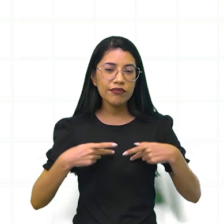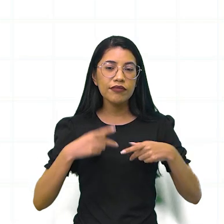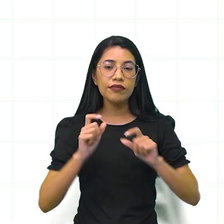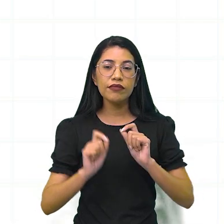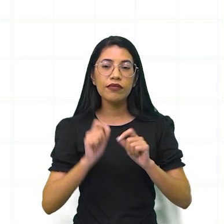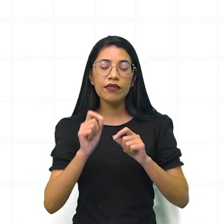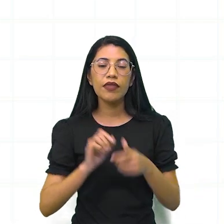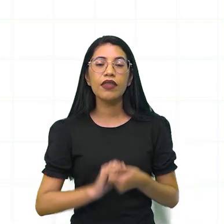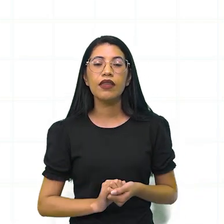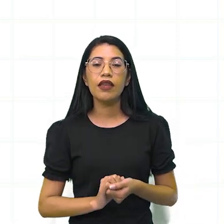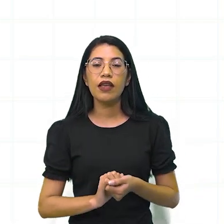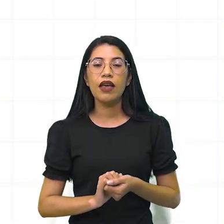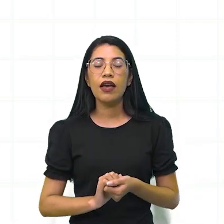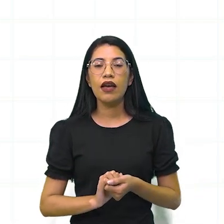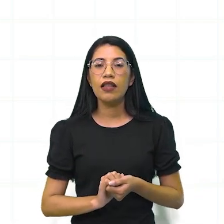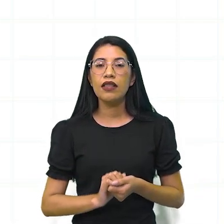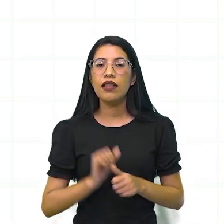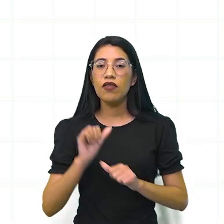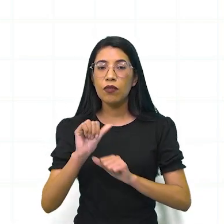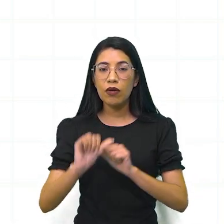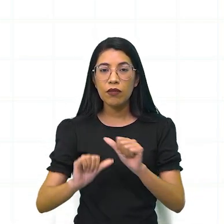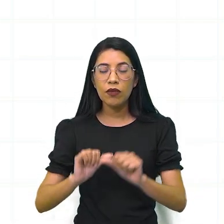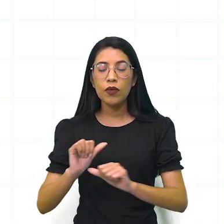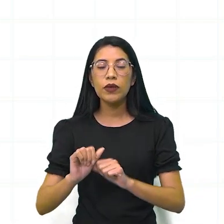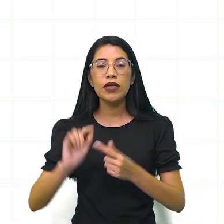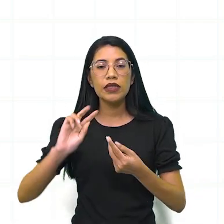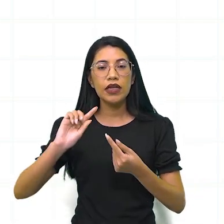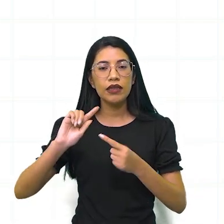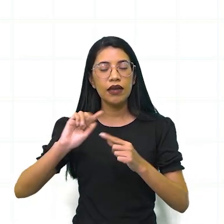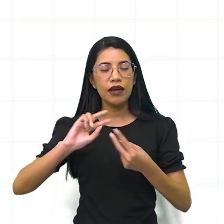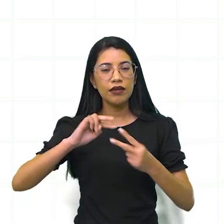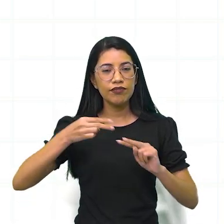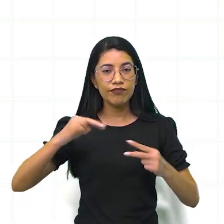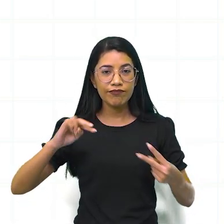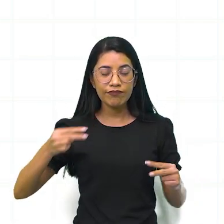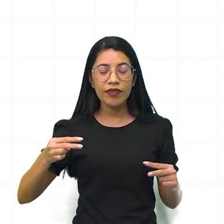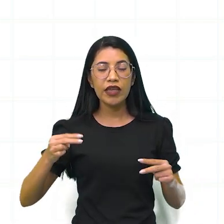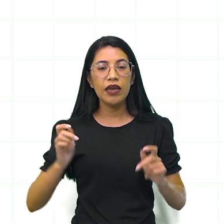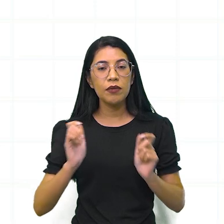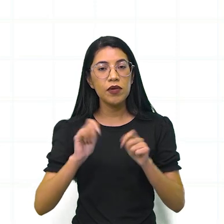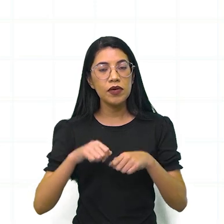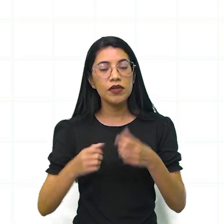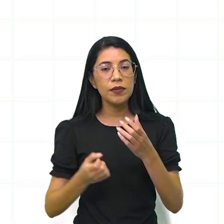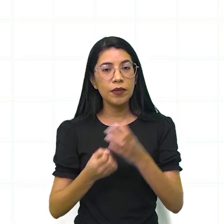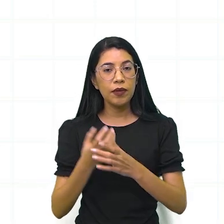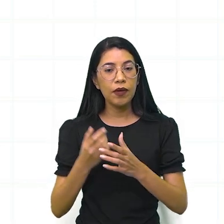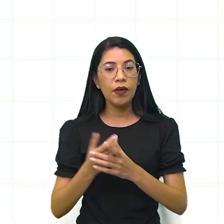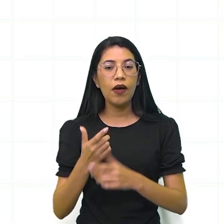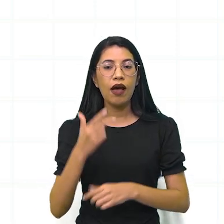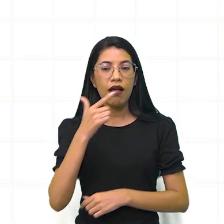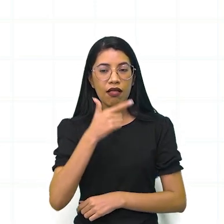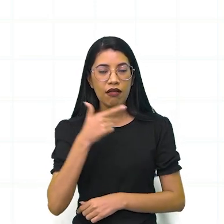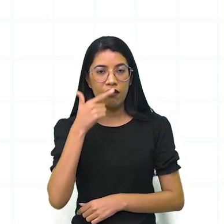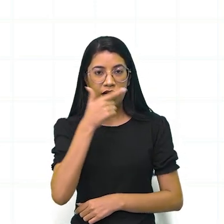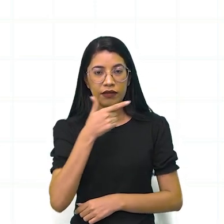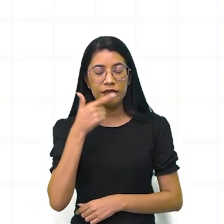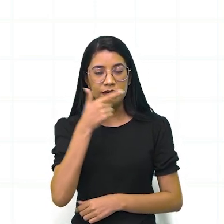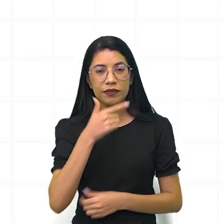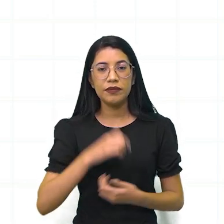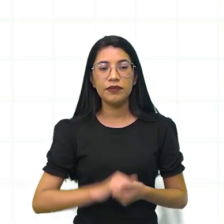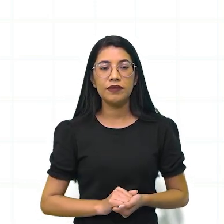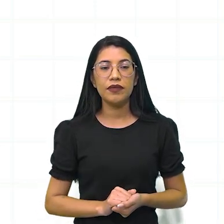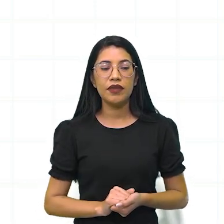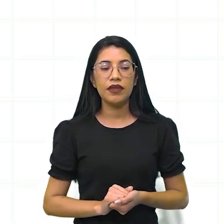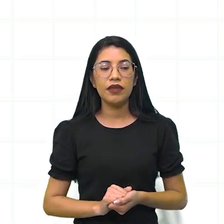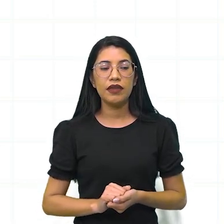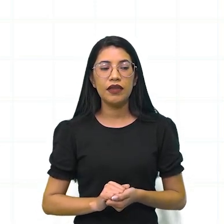uma mutação genética que permite a produção da lactose, a enzima